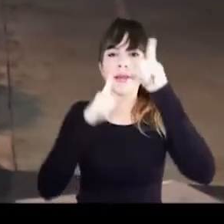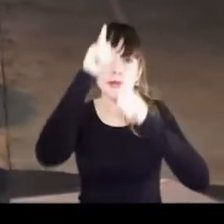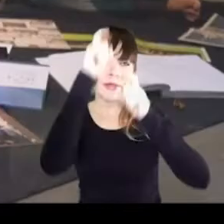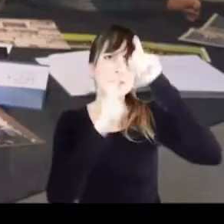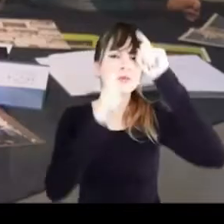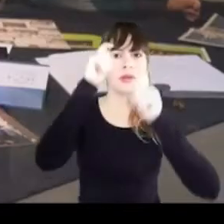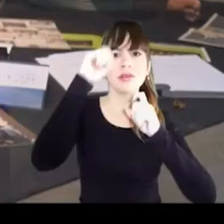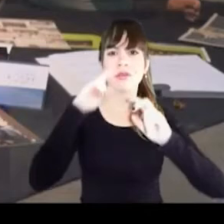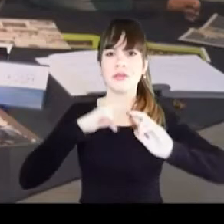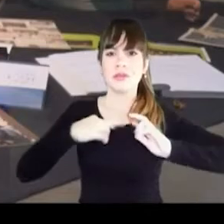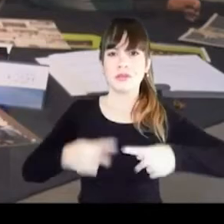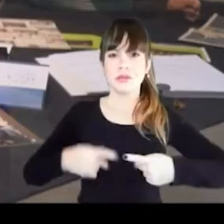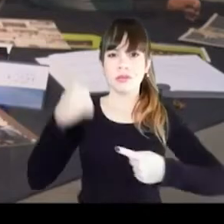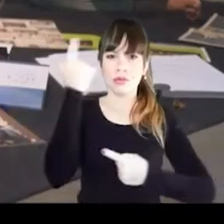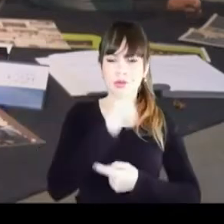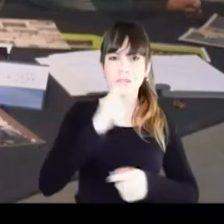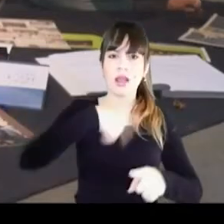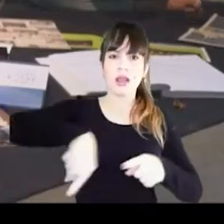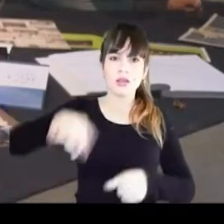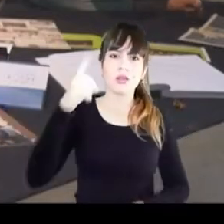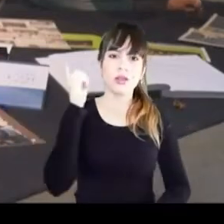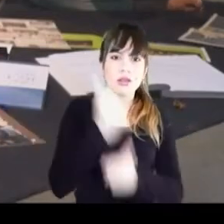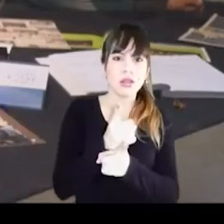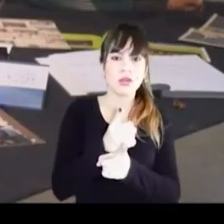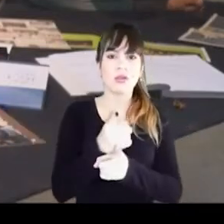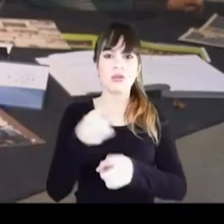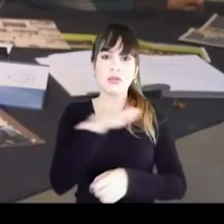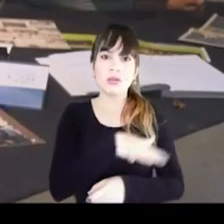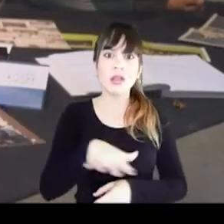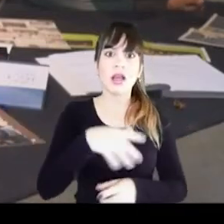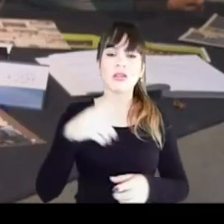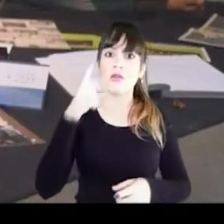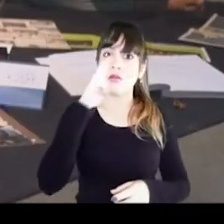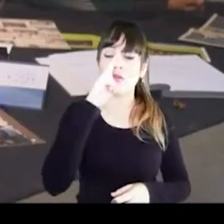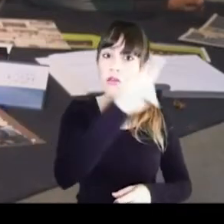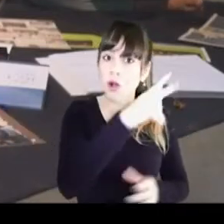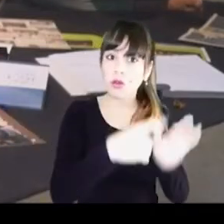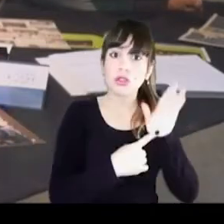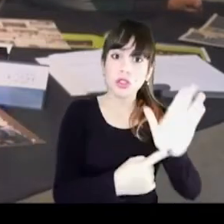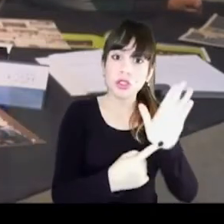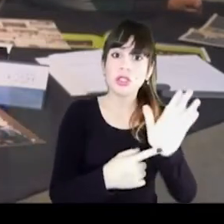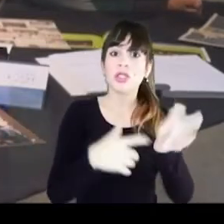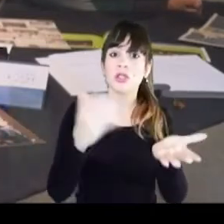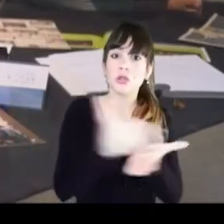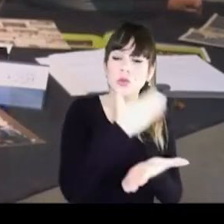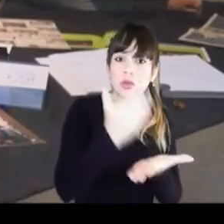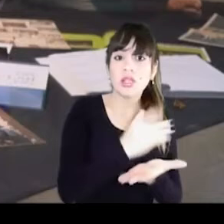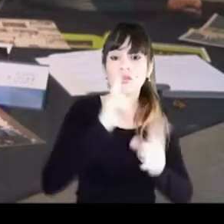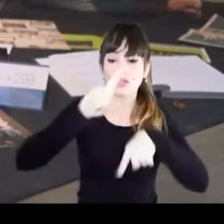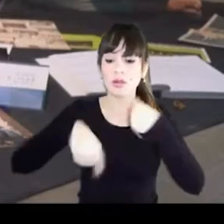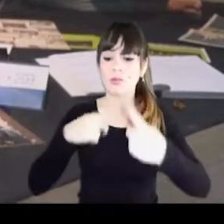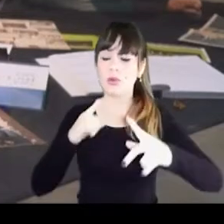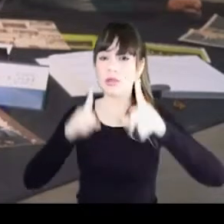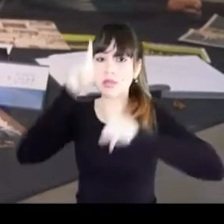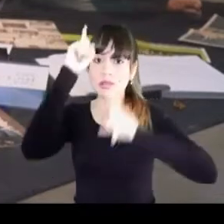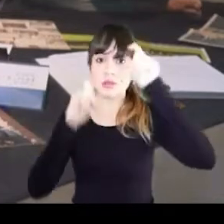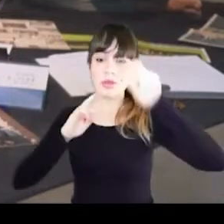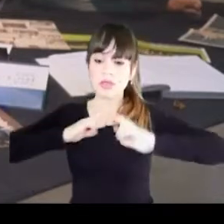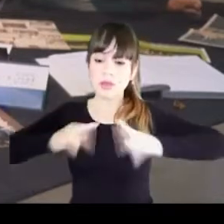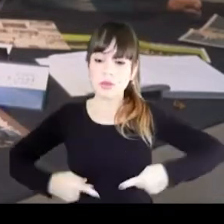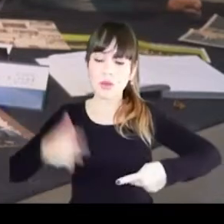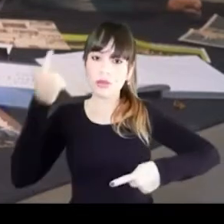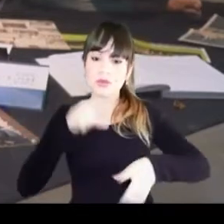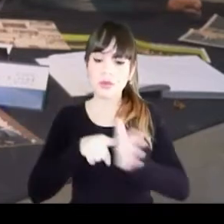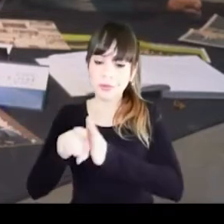um trabalho de musicalidade, e aí eu descobri esse elemento da música muito forte a partir daqui, e é um elemento que o